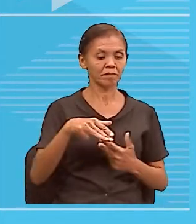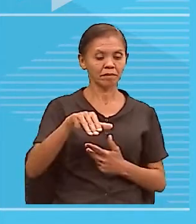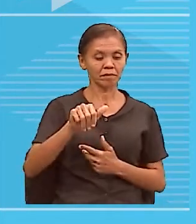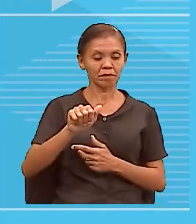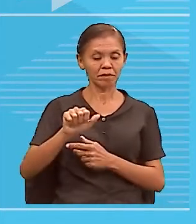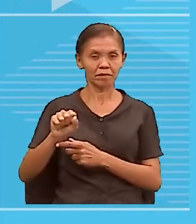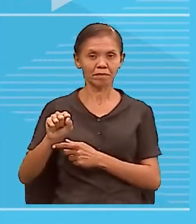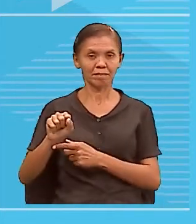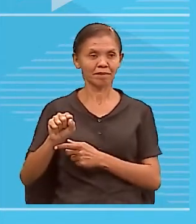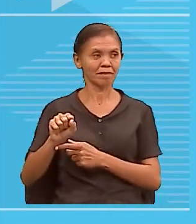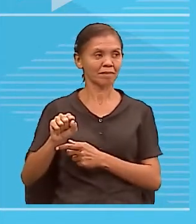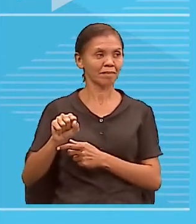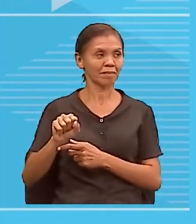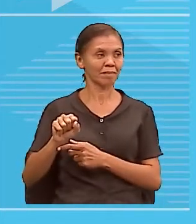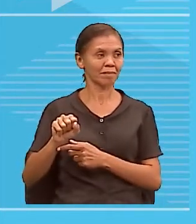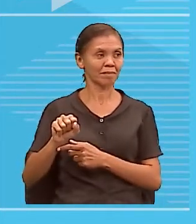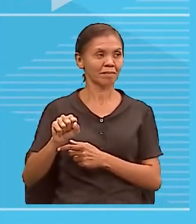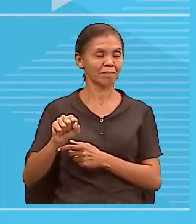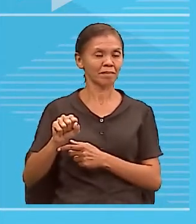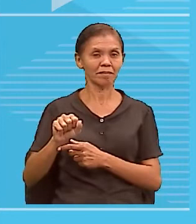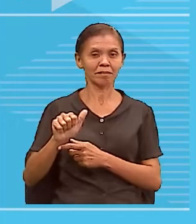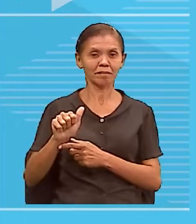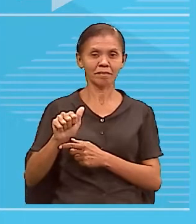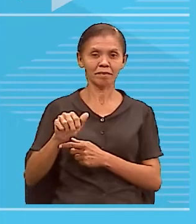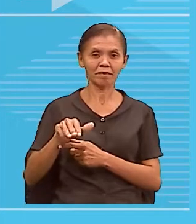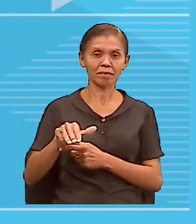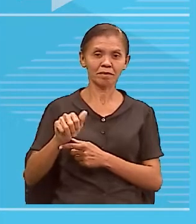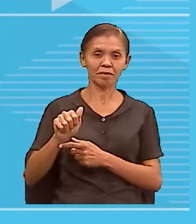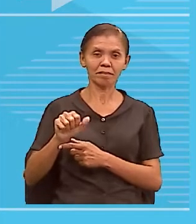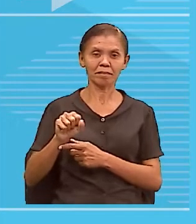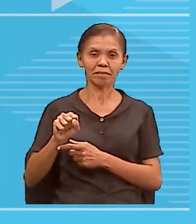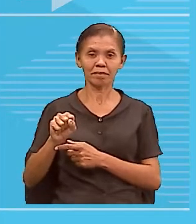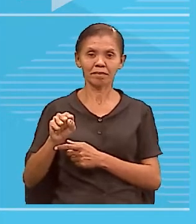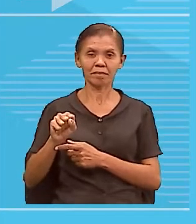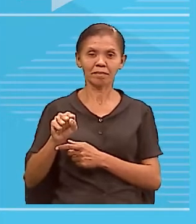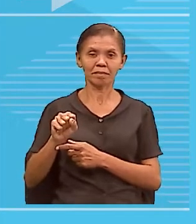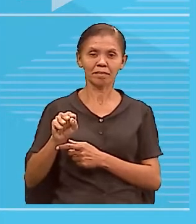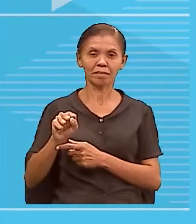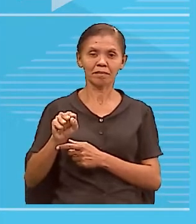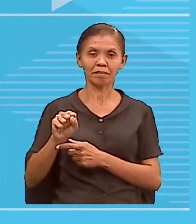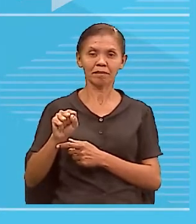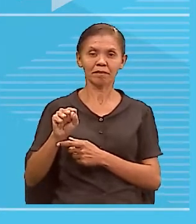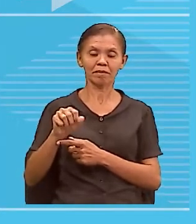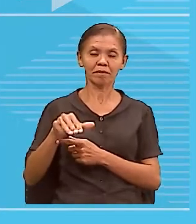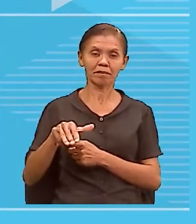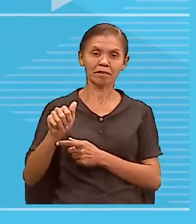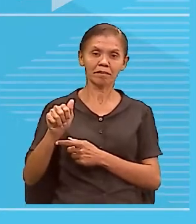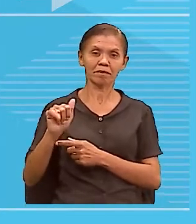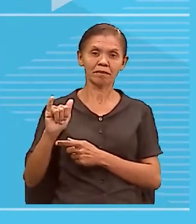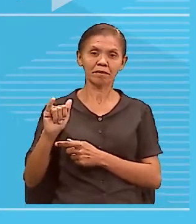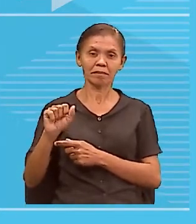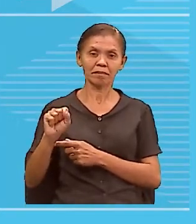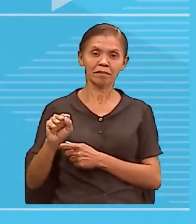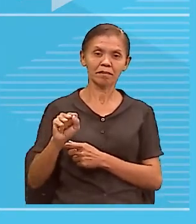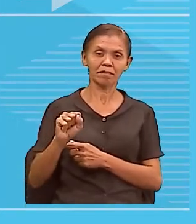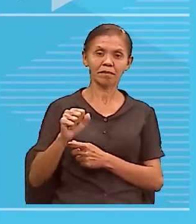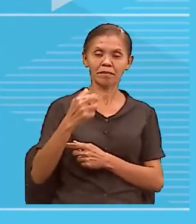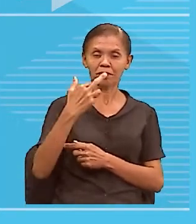do português esse mas aqui não é conjunção não e a conjunção